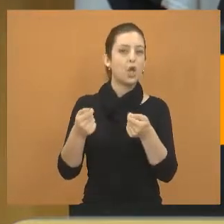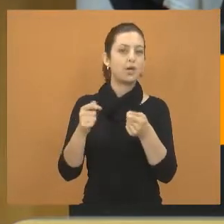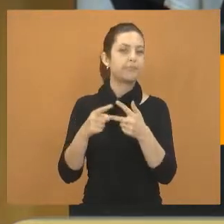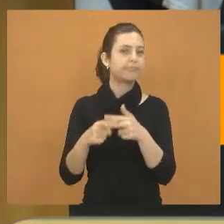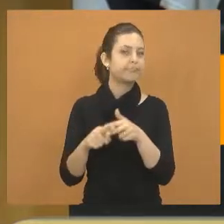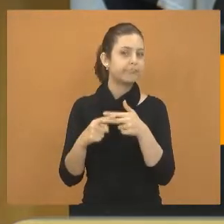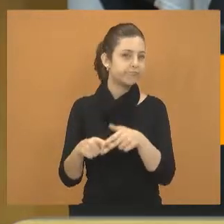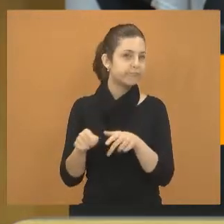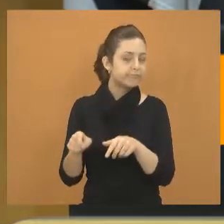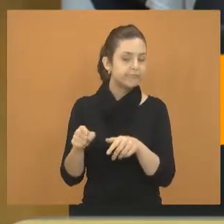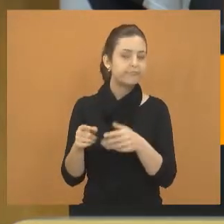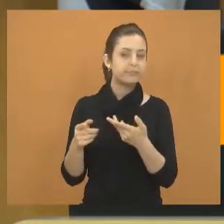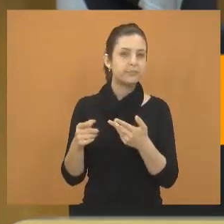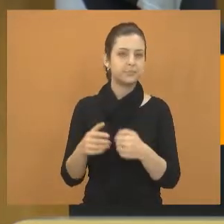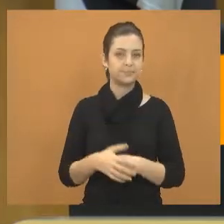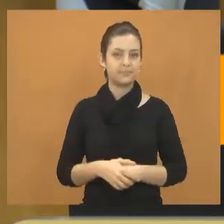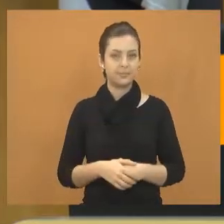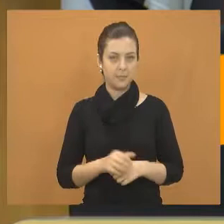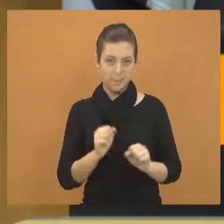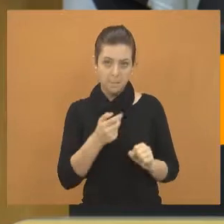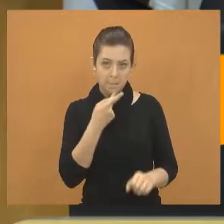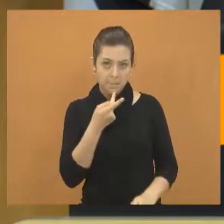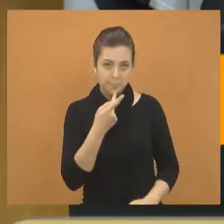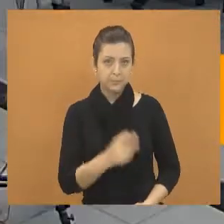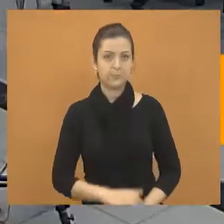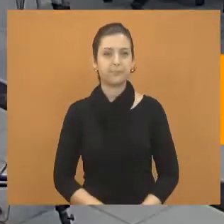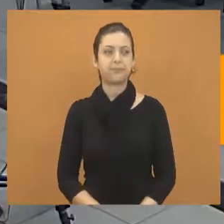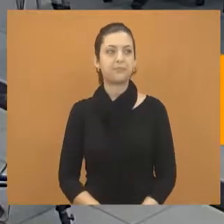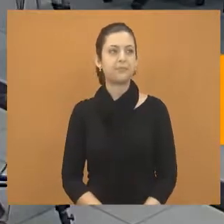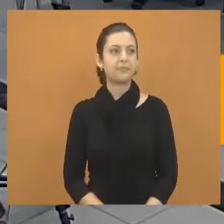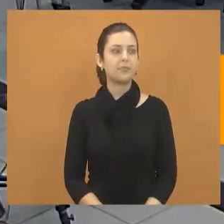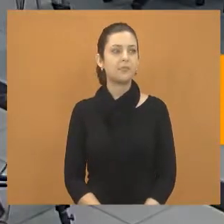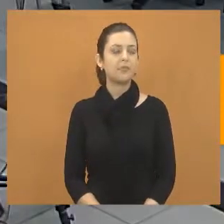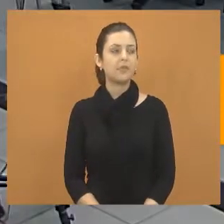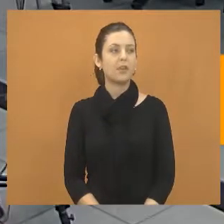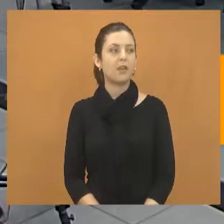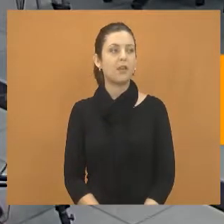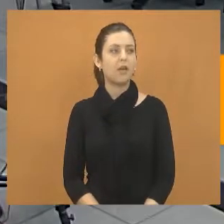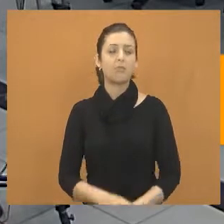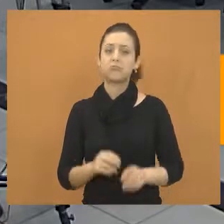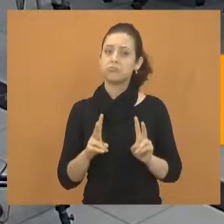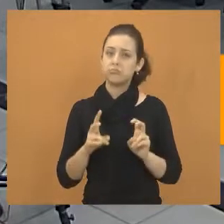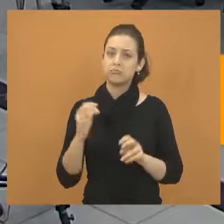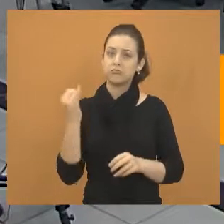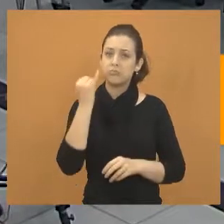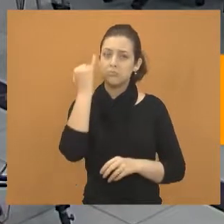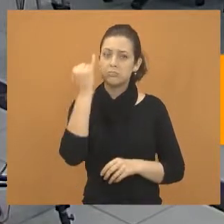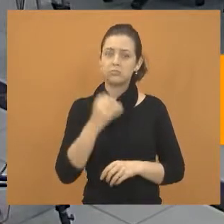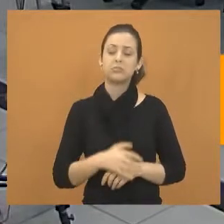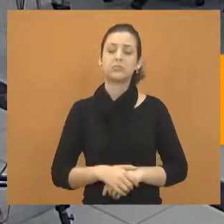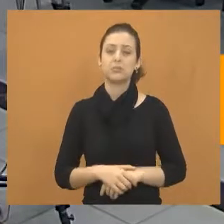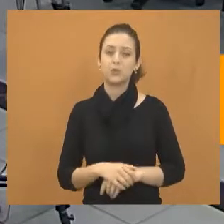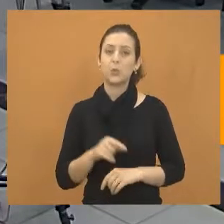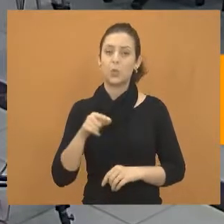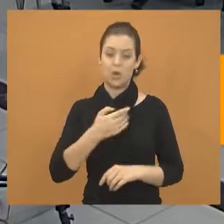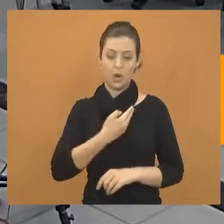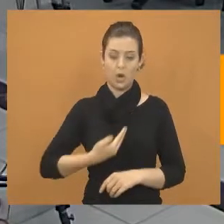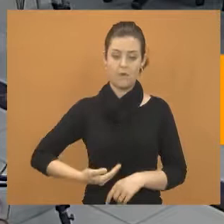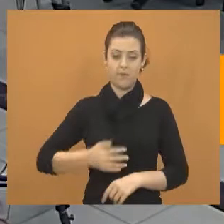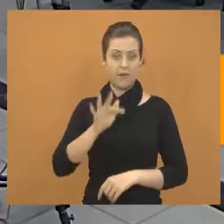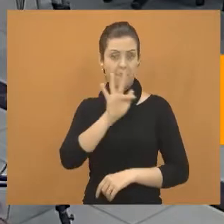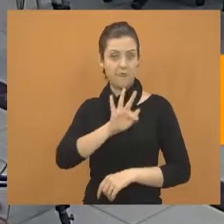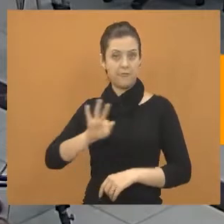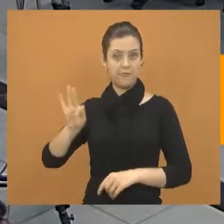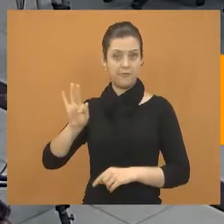né, vereador? Pode falar, vereador Luiz Flávio. Ô, vereador Fernando, esse é um tema importante, até porque no governo